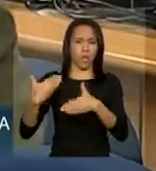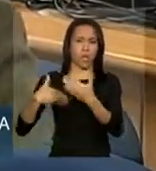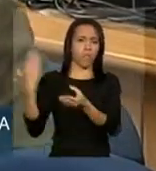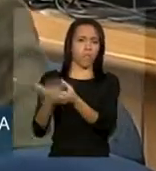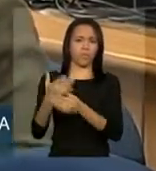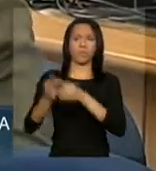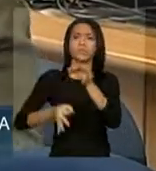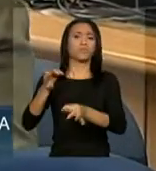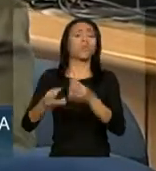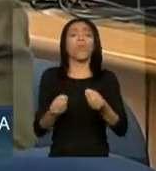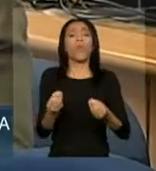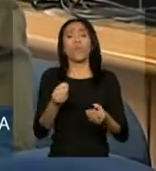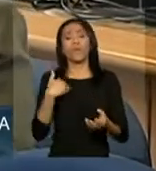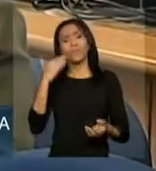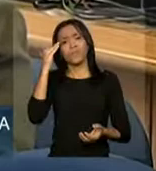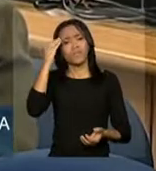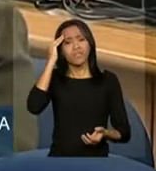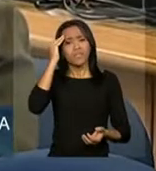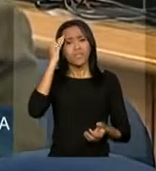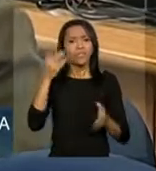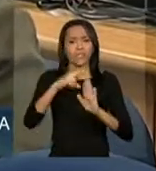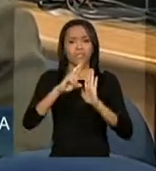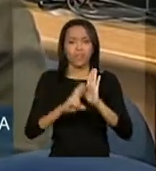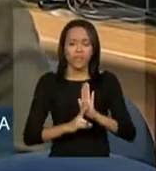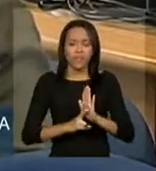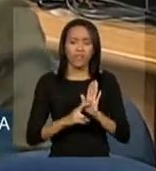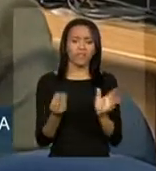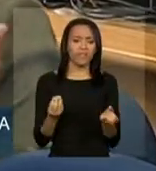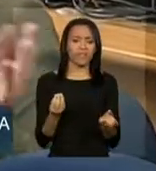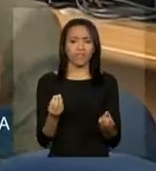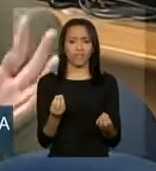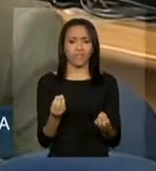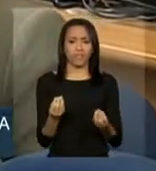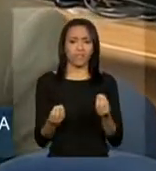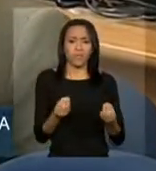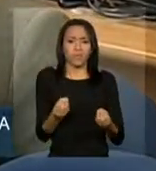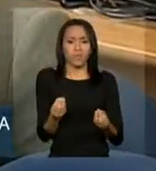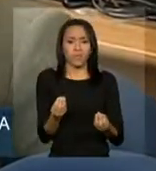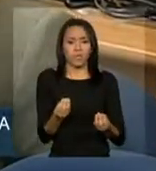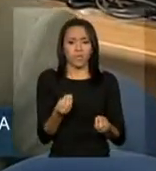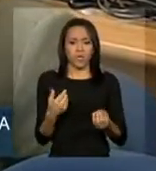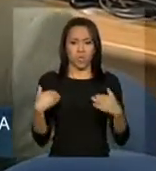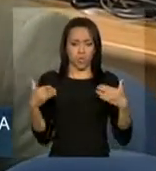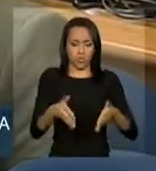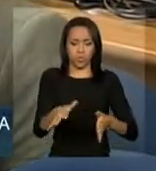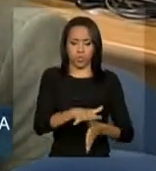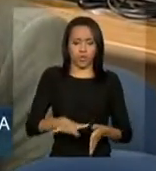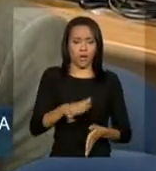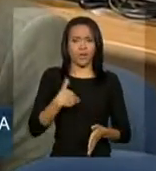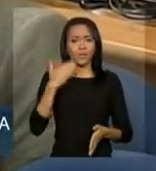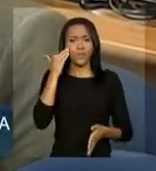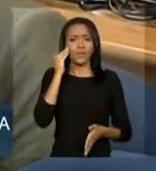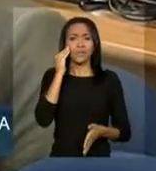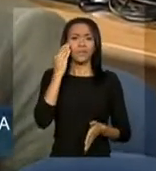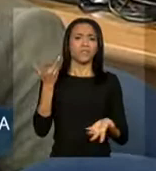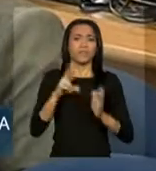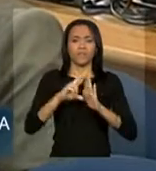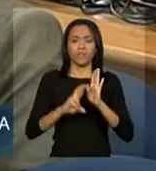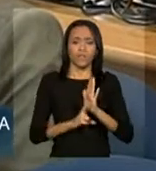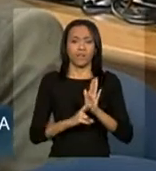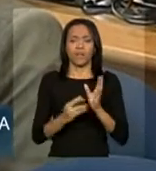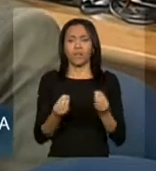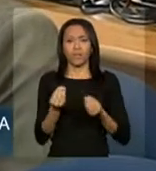disso eu realmente não entendi o critério do eu não não sou setorista de saúde eu tô meio perdida não entendi o critério desse